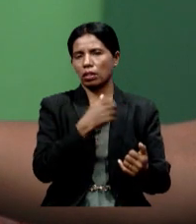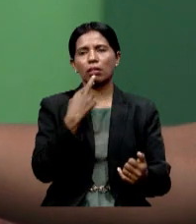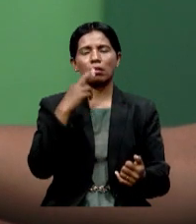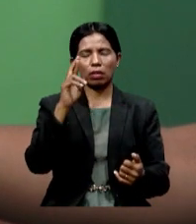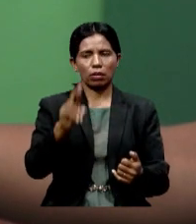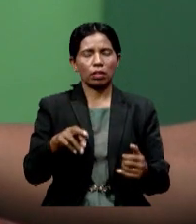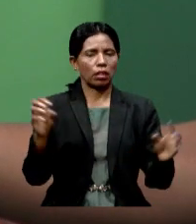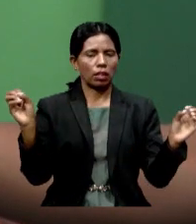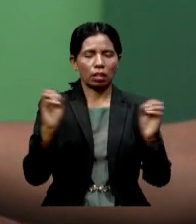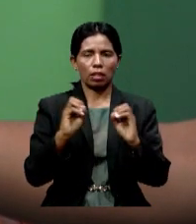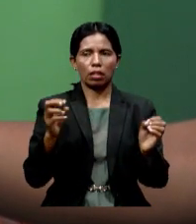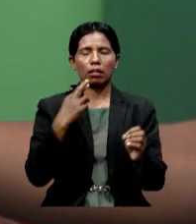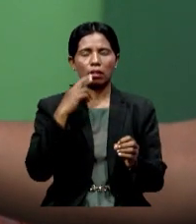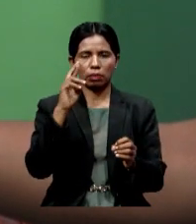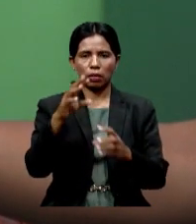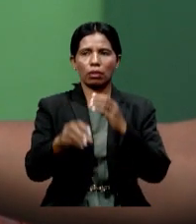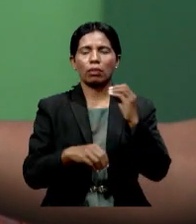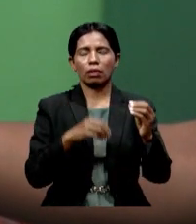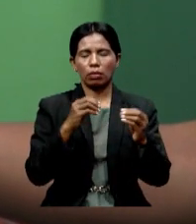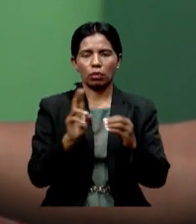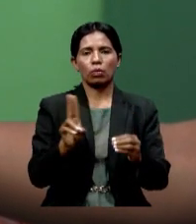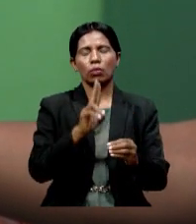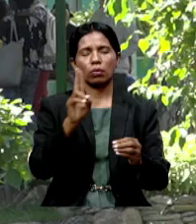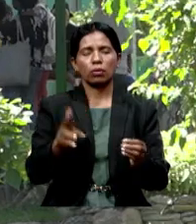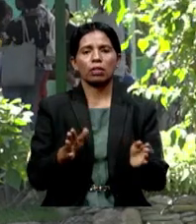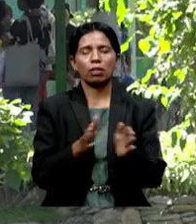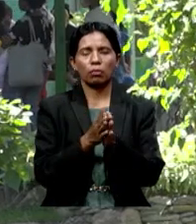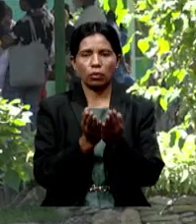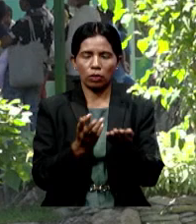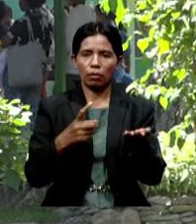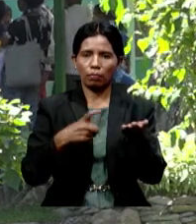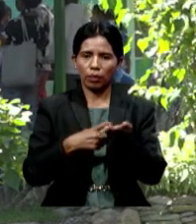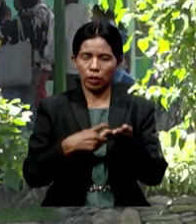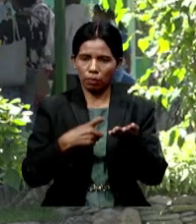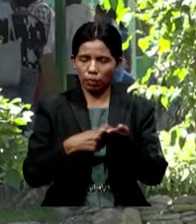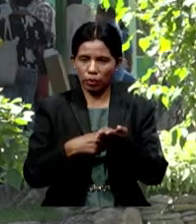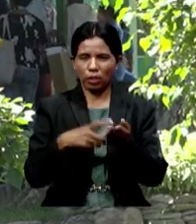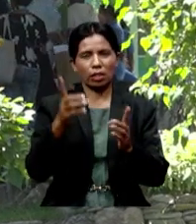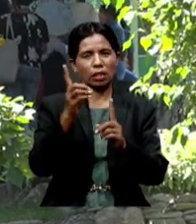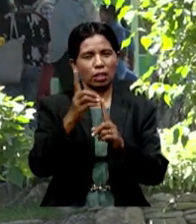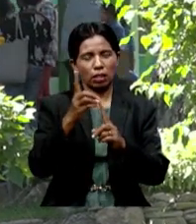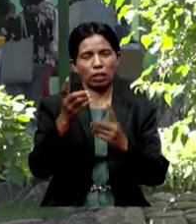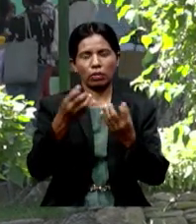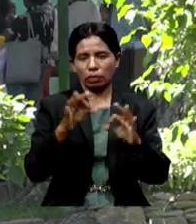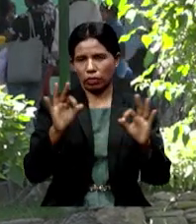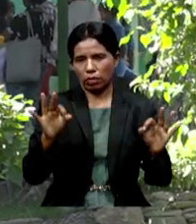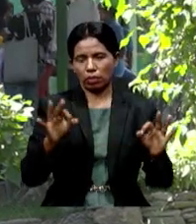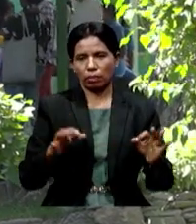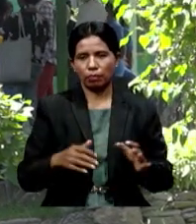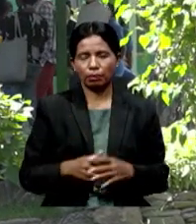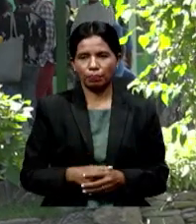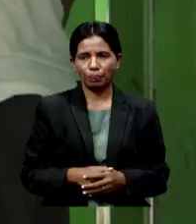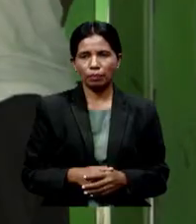ola responde kono ba utilizasaun pasaporte ida lebe maka expire mate